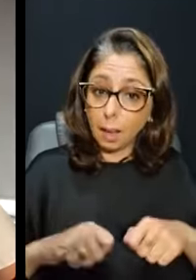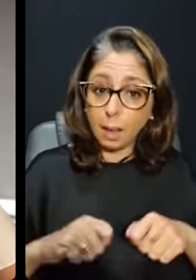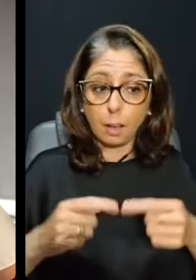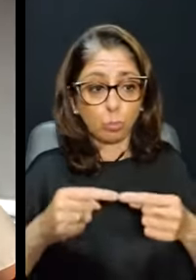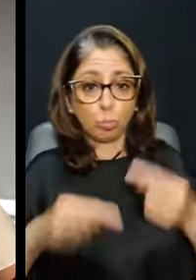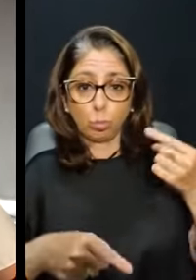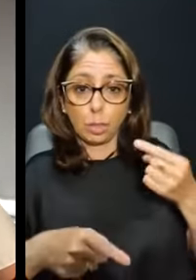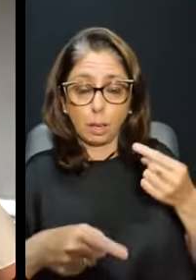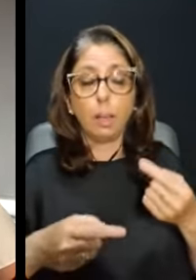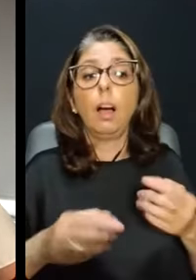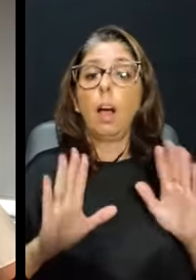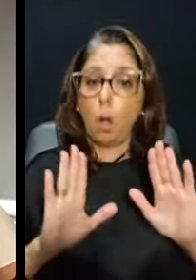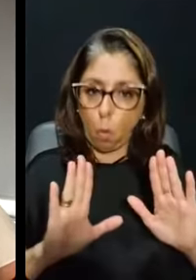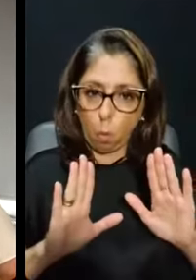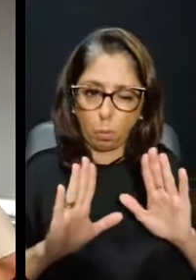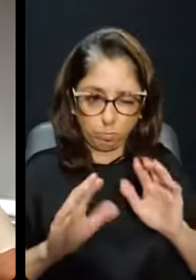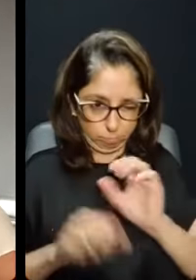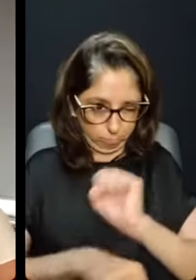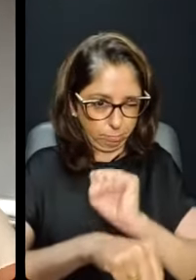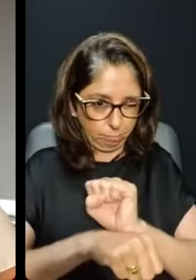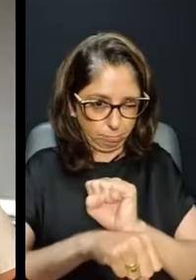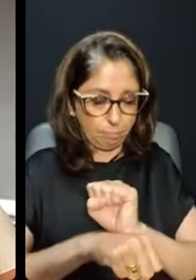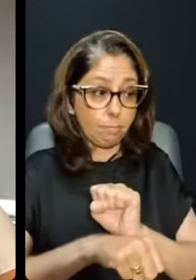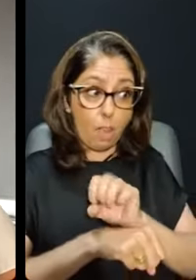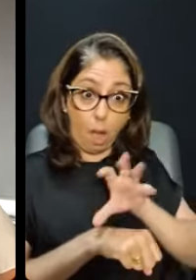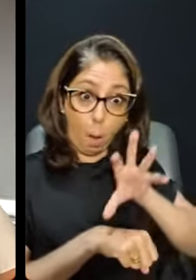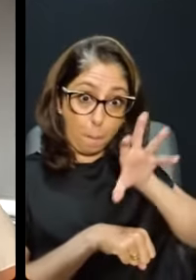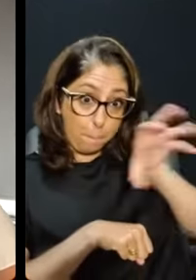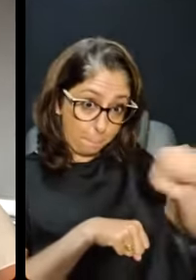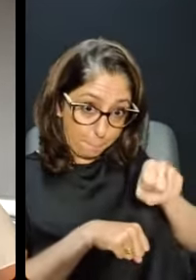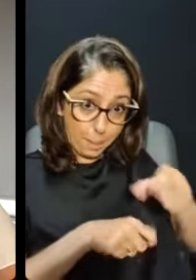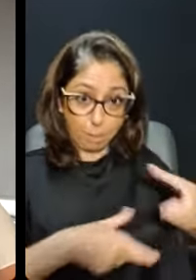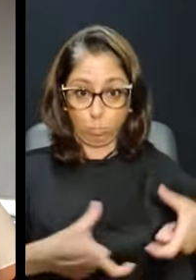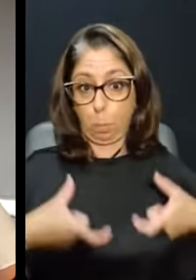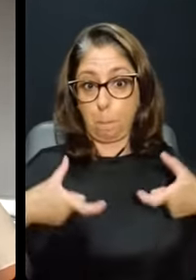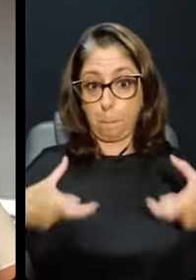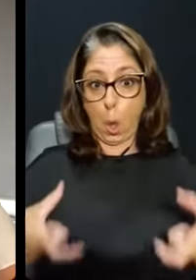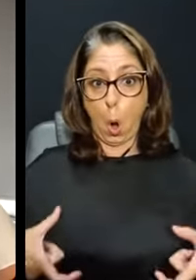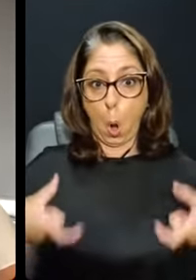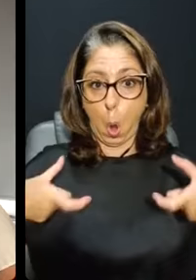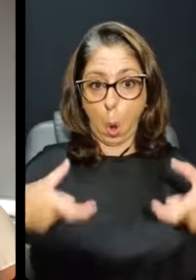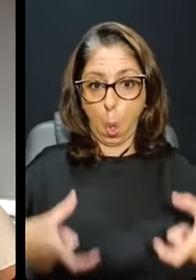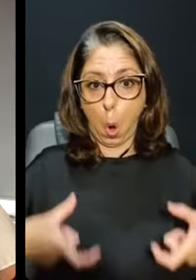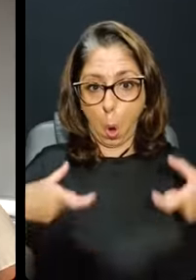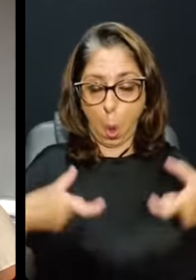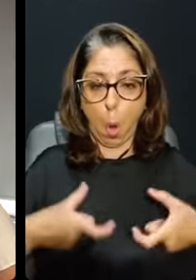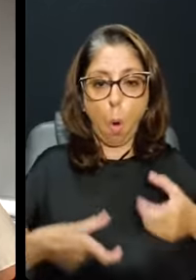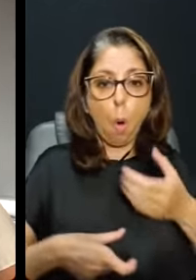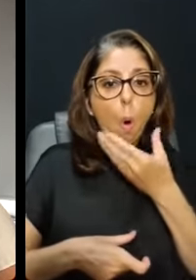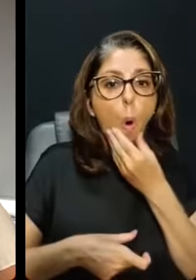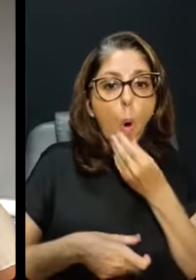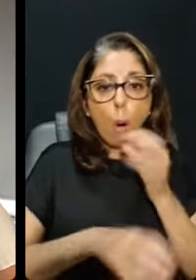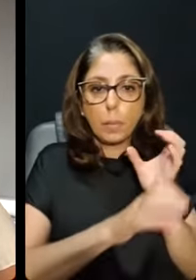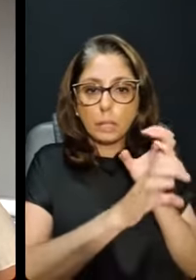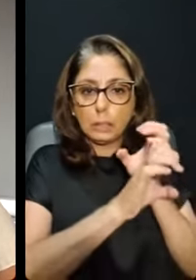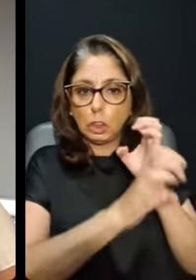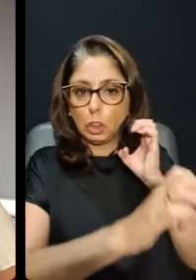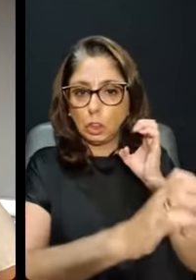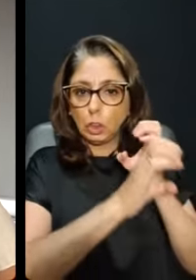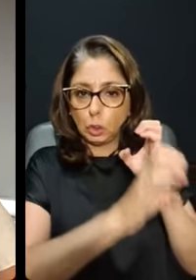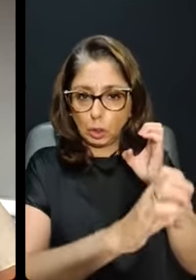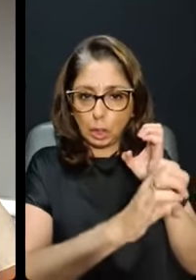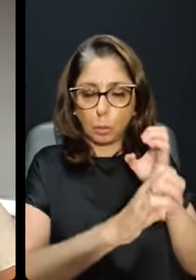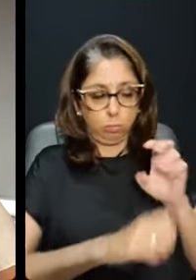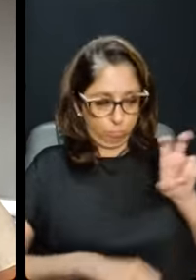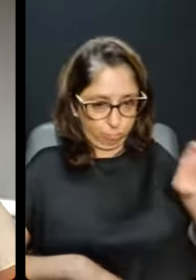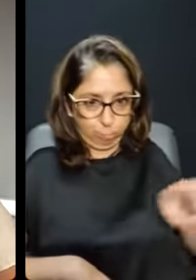emprestado, levava para o canteiro de obras, botava o engenheiro ali sentado para ele poder perceber a dificuldade e também para a gente